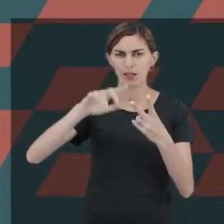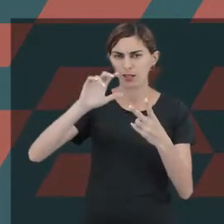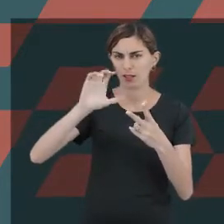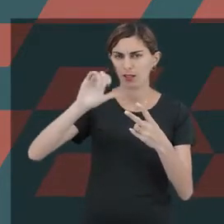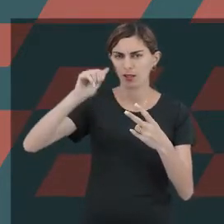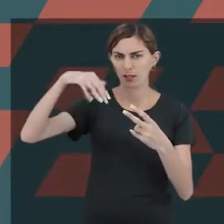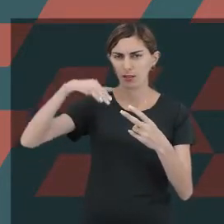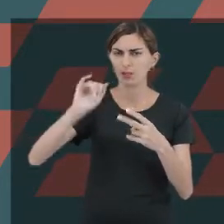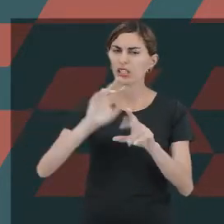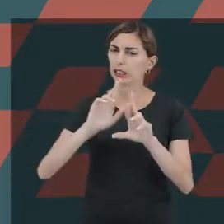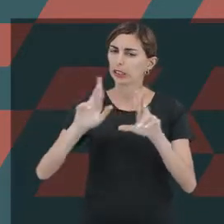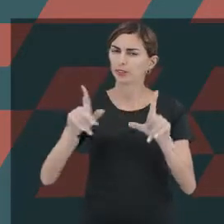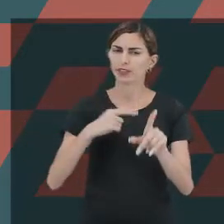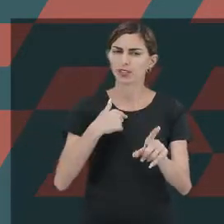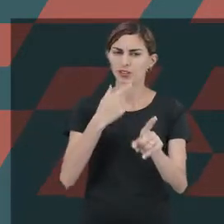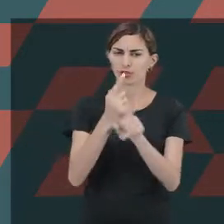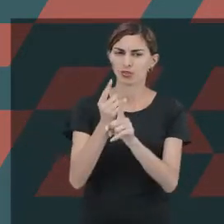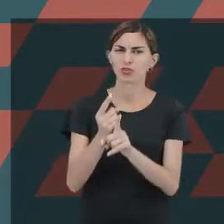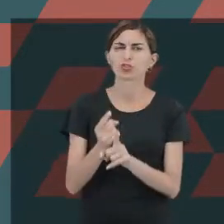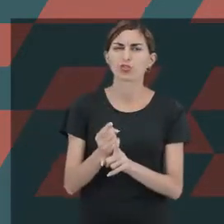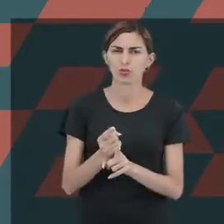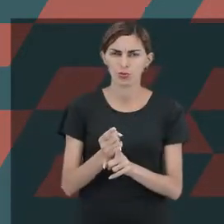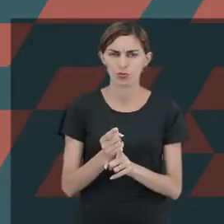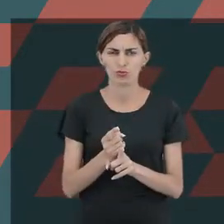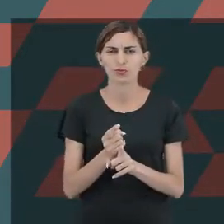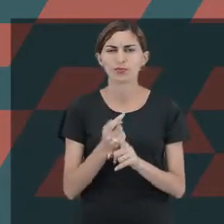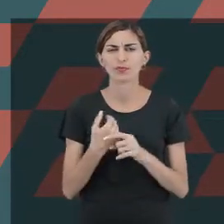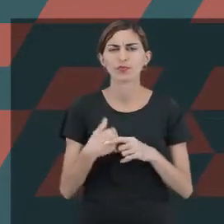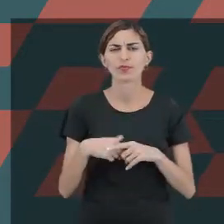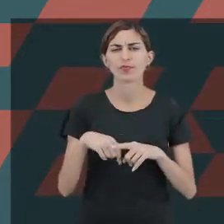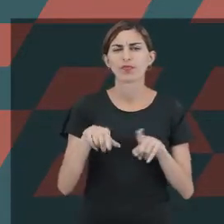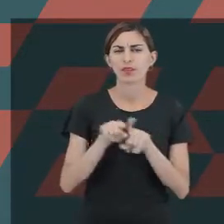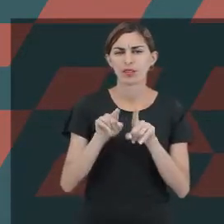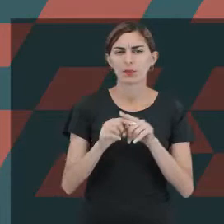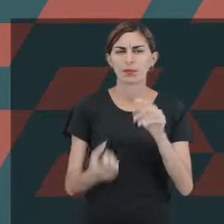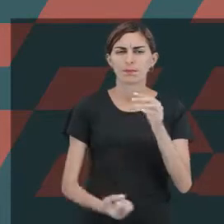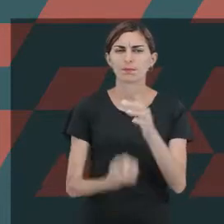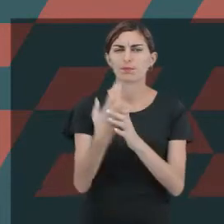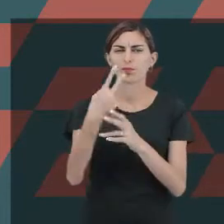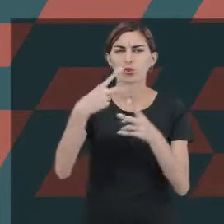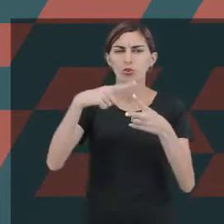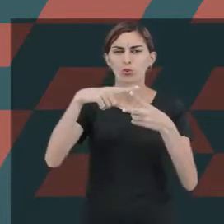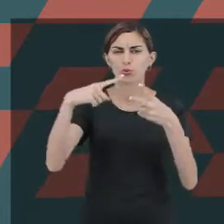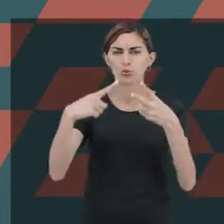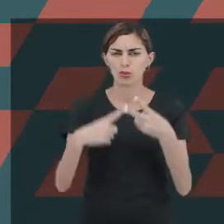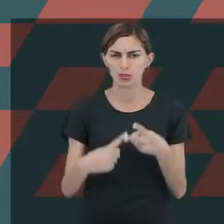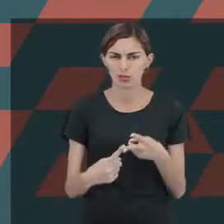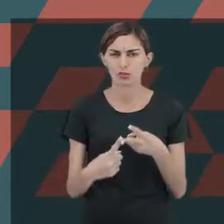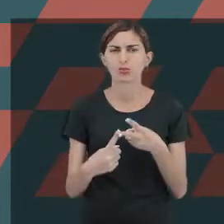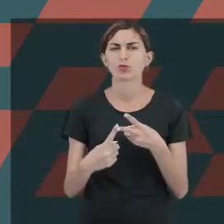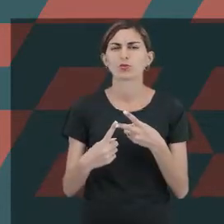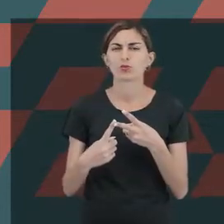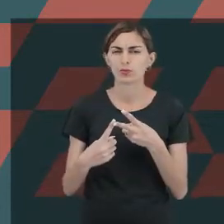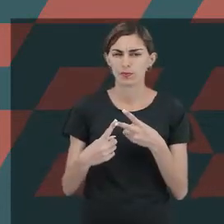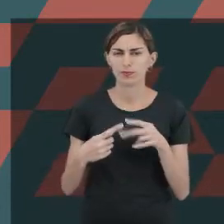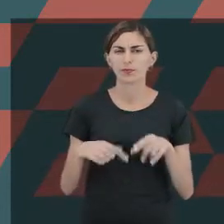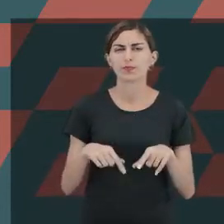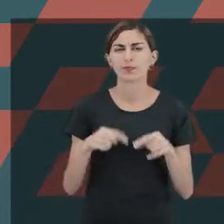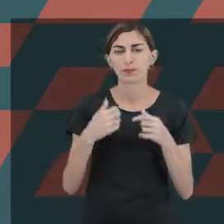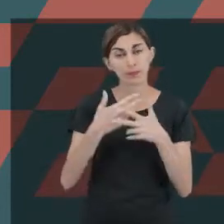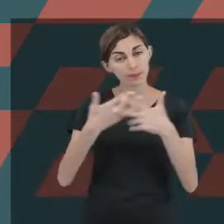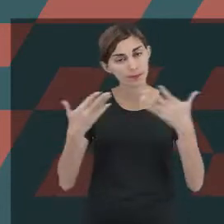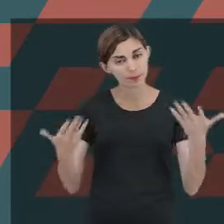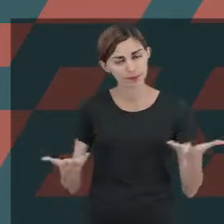na toxoplasmose e no citomegalovírus. E podem aparecer outras coisas, como, por exemplo, a alteração do nervo óptico também. Então,